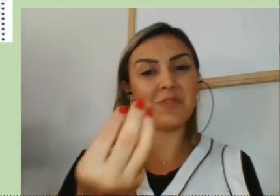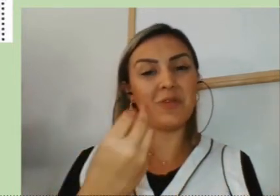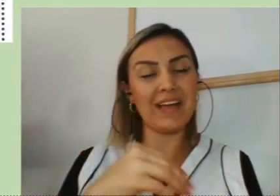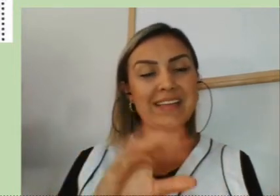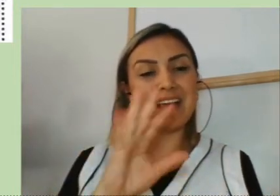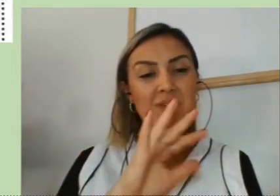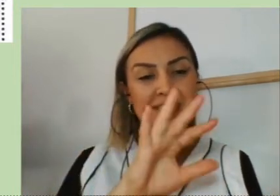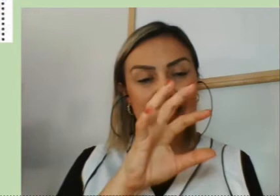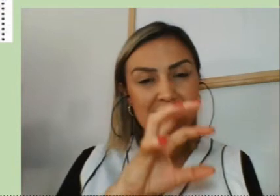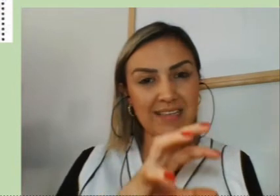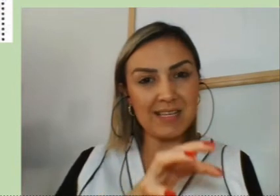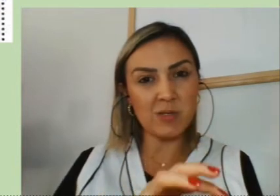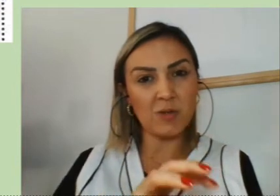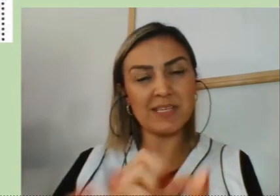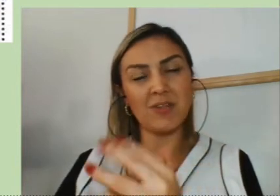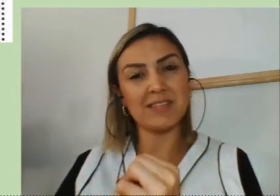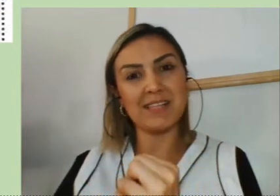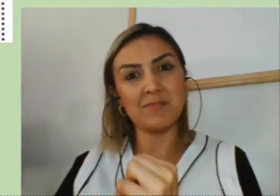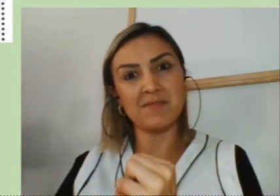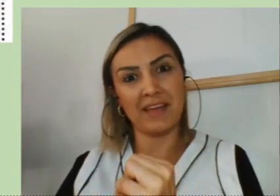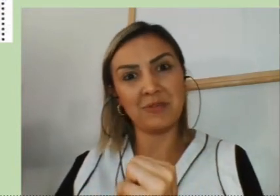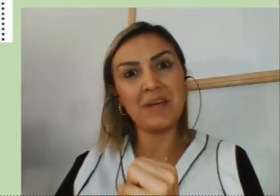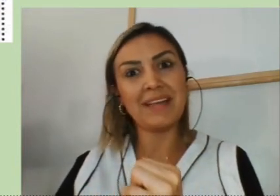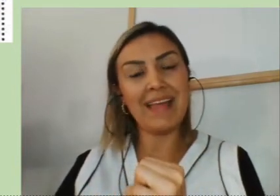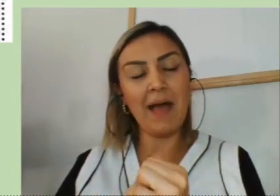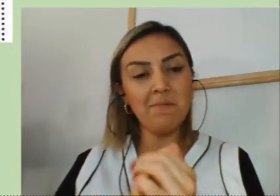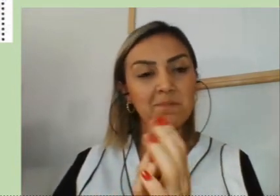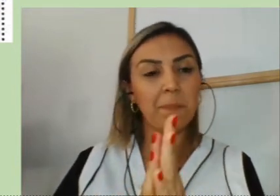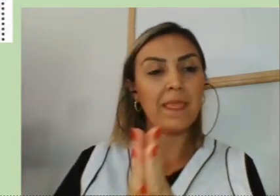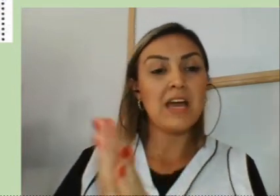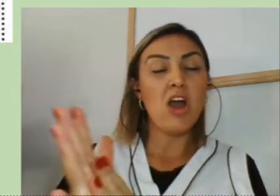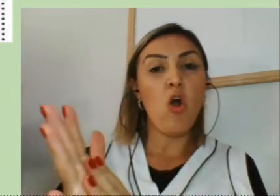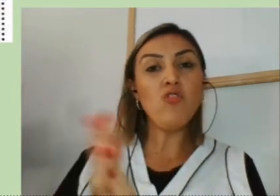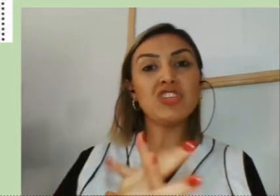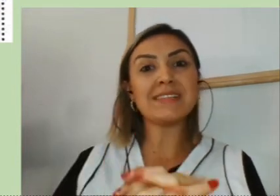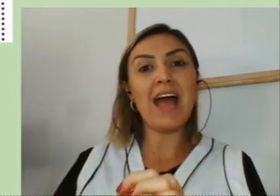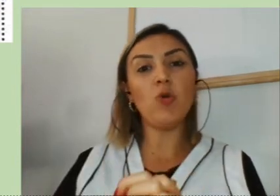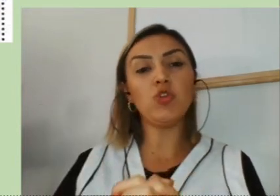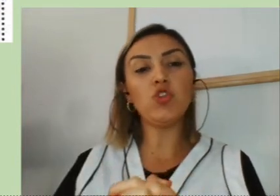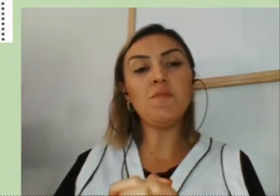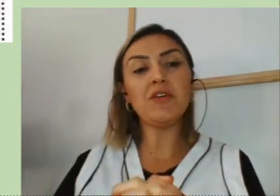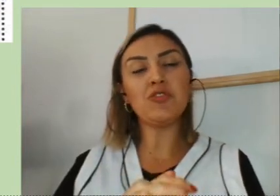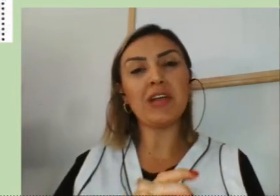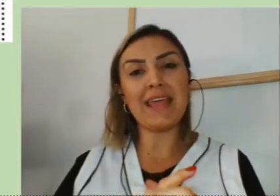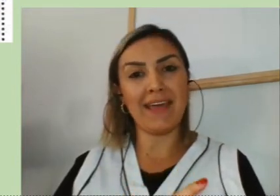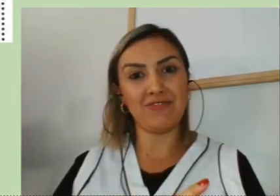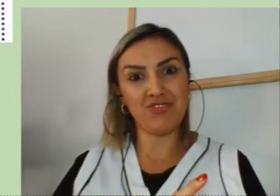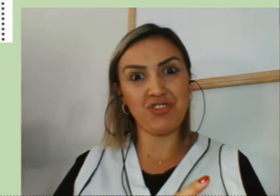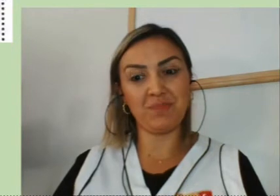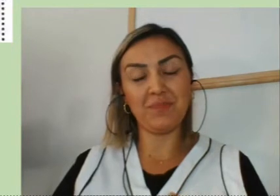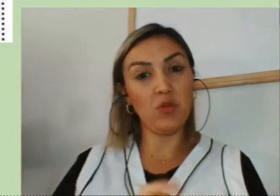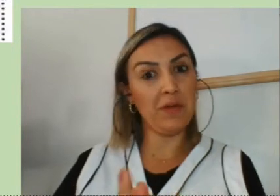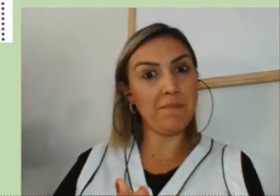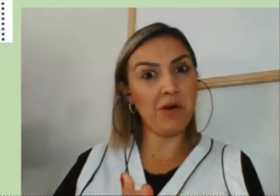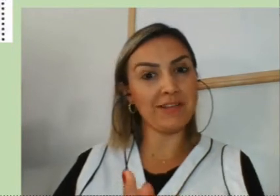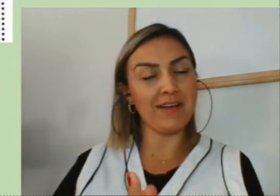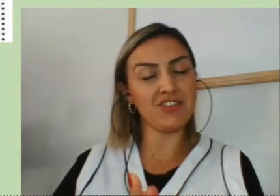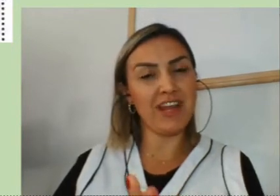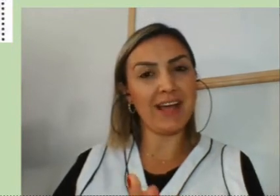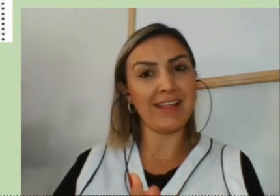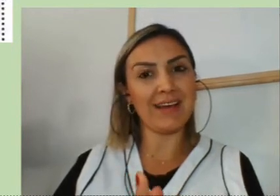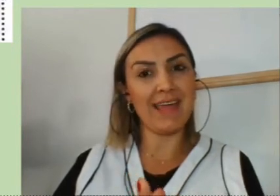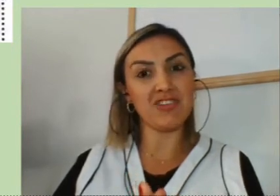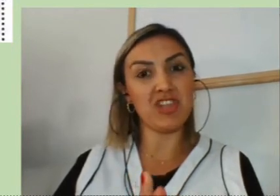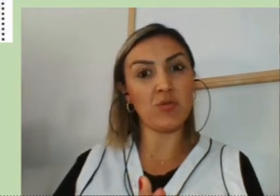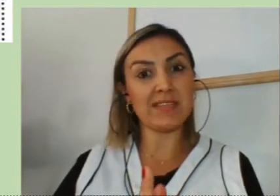cada um localizado esses itens todos que nós estamos vendo, tá? Onde está o número do cliente? Número importante,